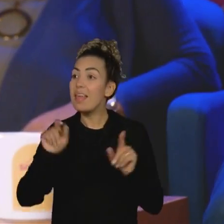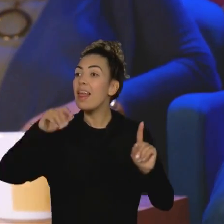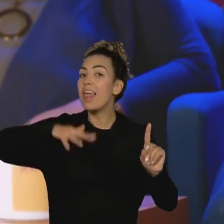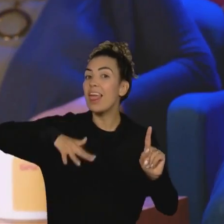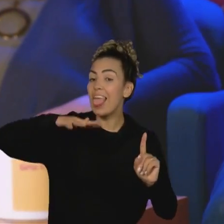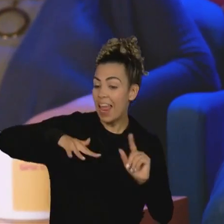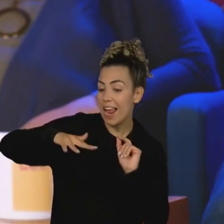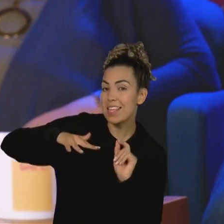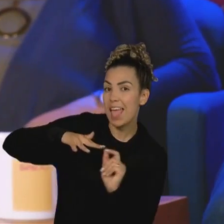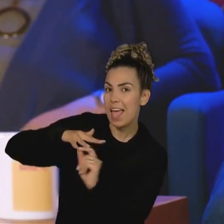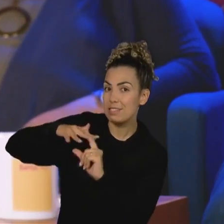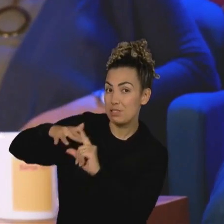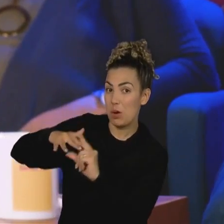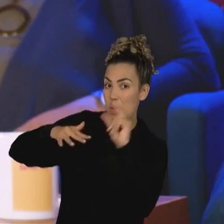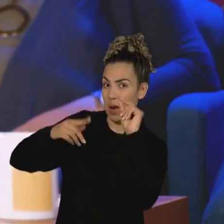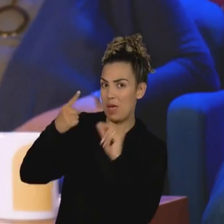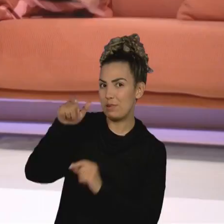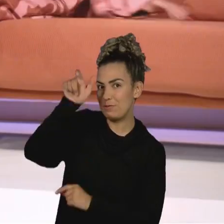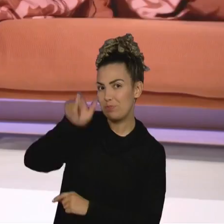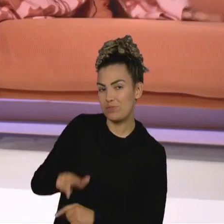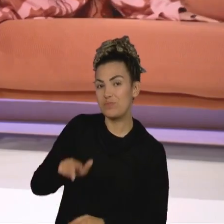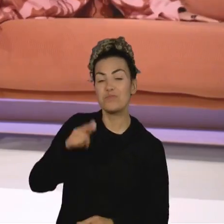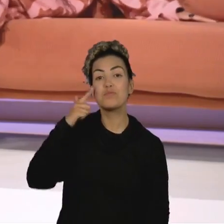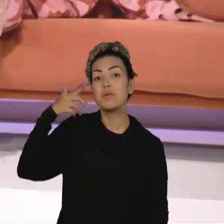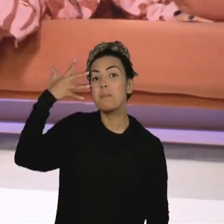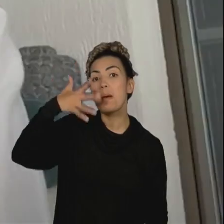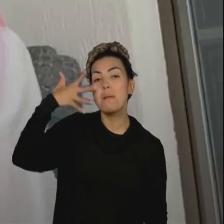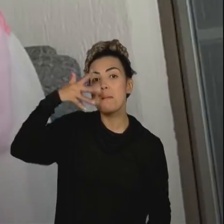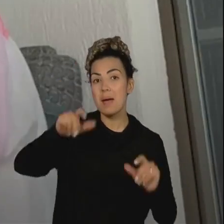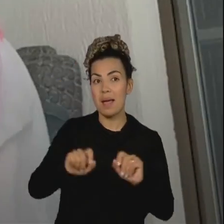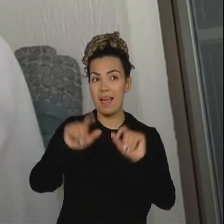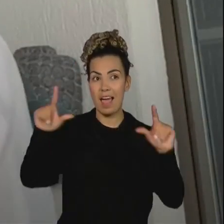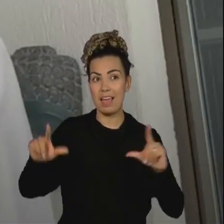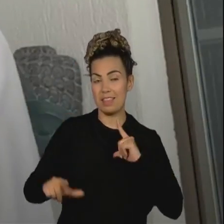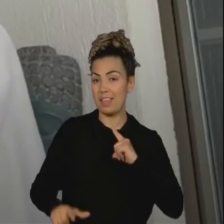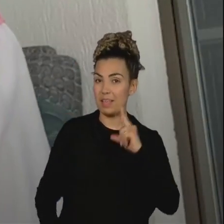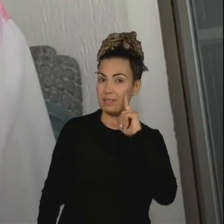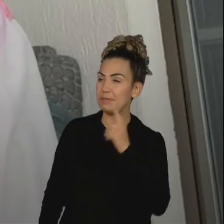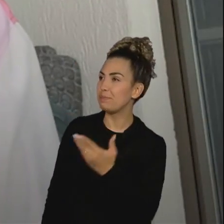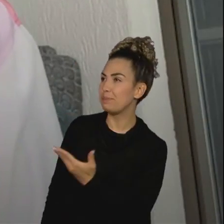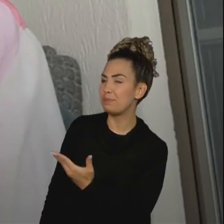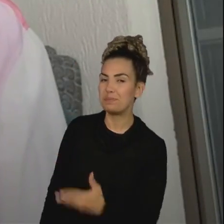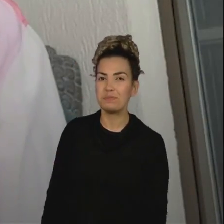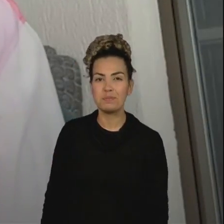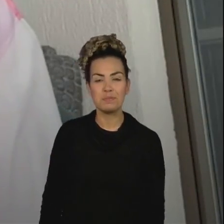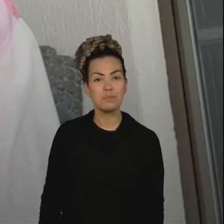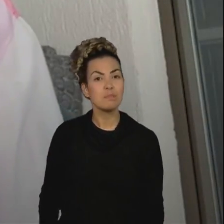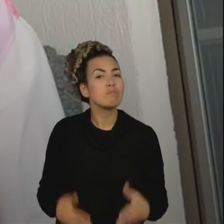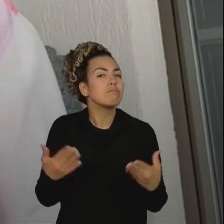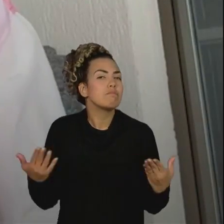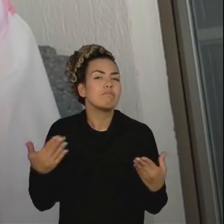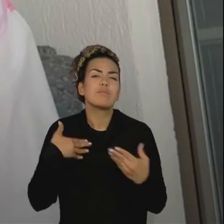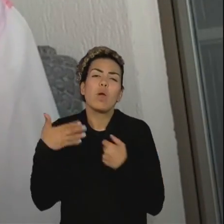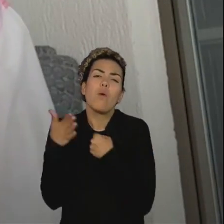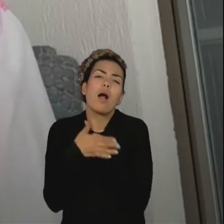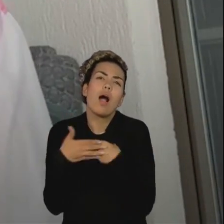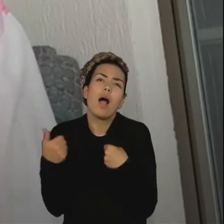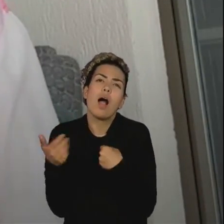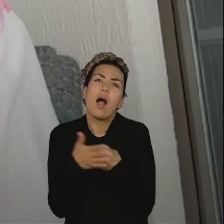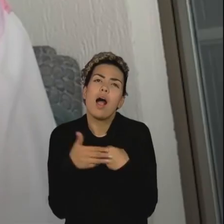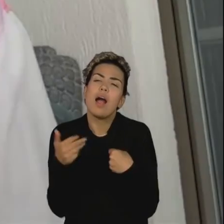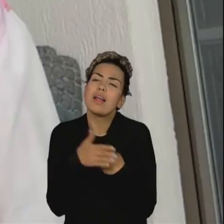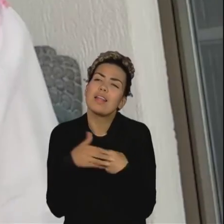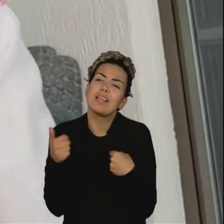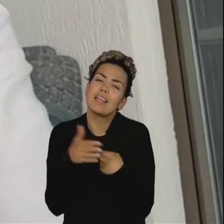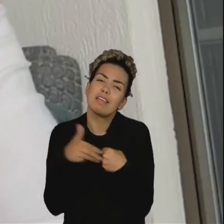falar sobre você, que é Vera Fischer. Mentira! Tô aqui para mandar um recadinho bem carinhoso para